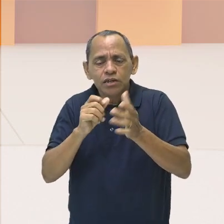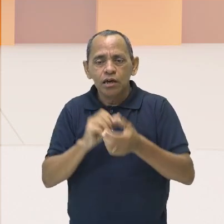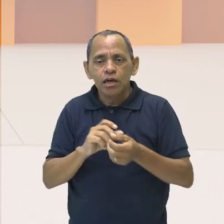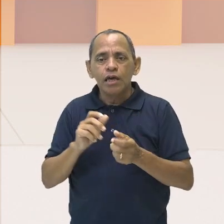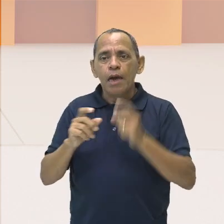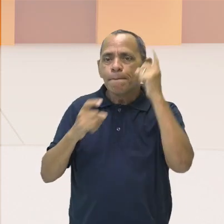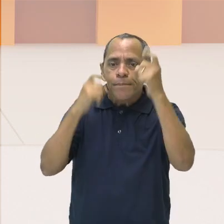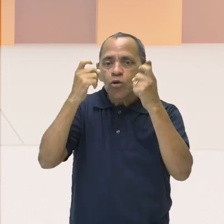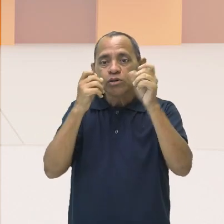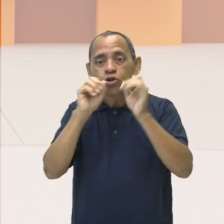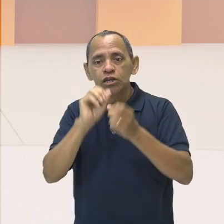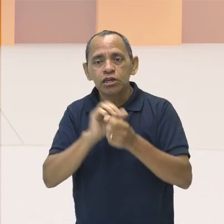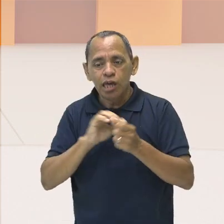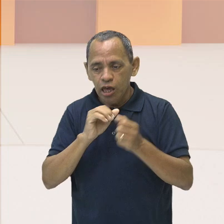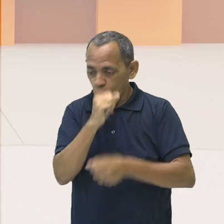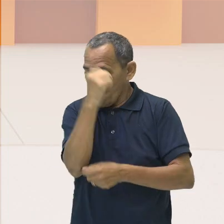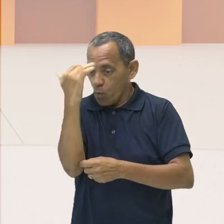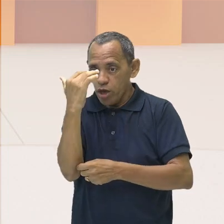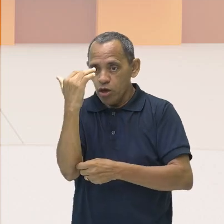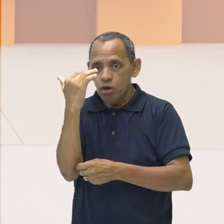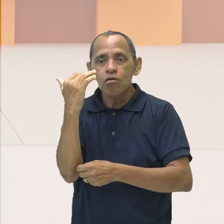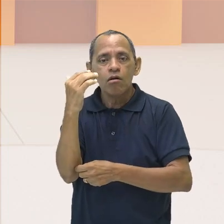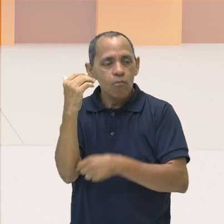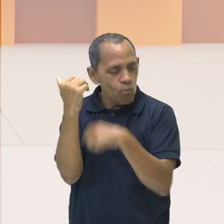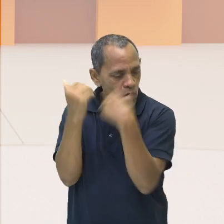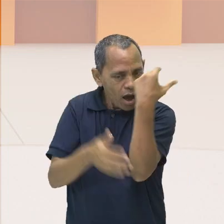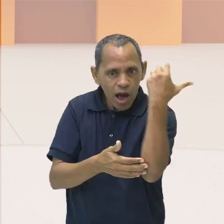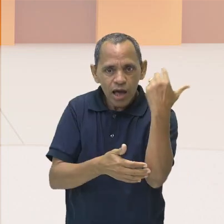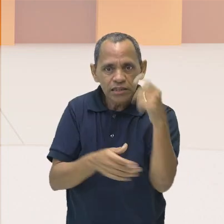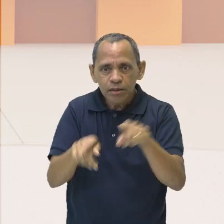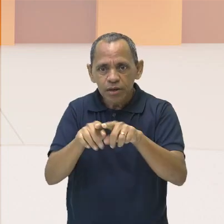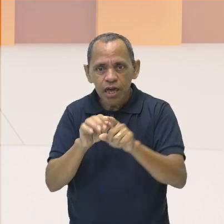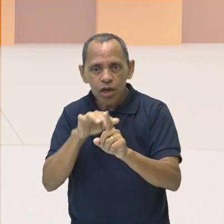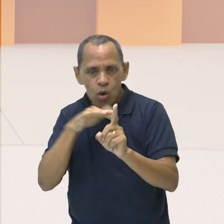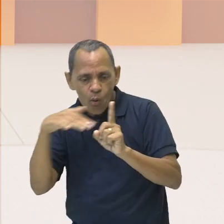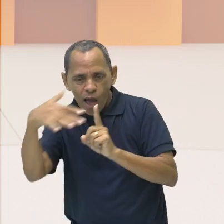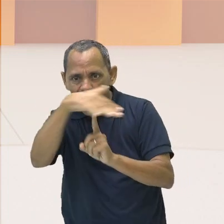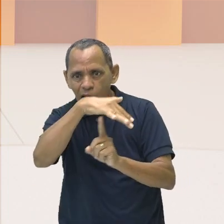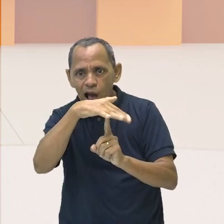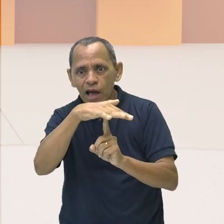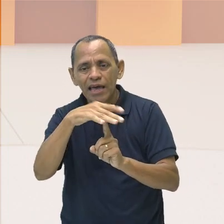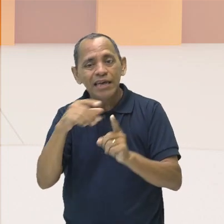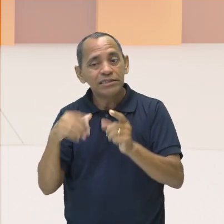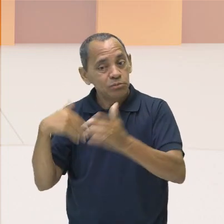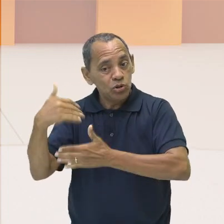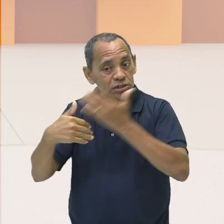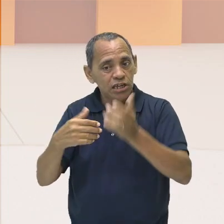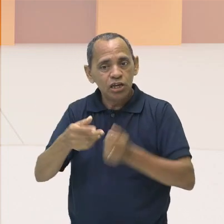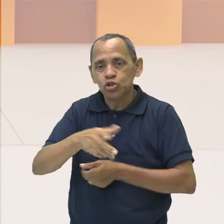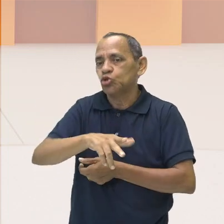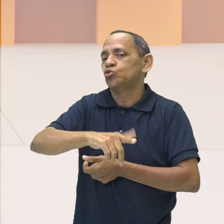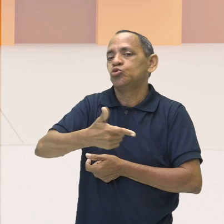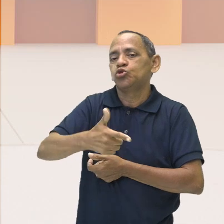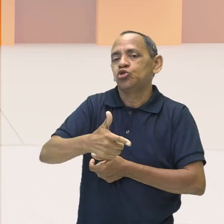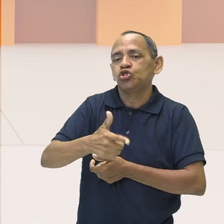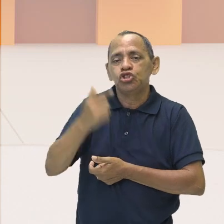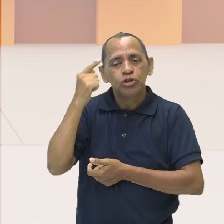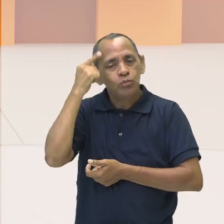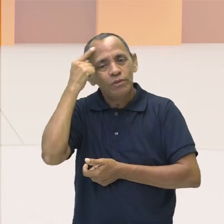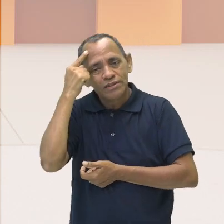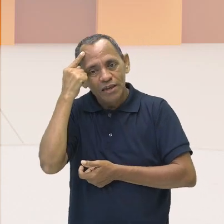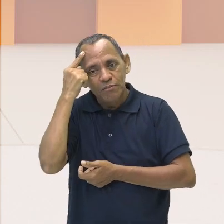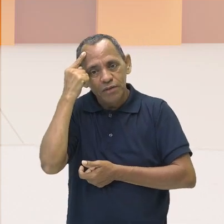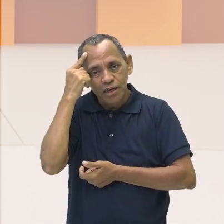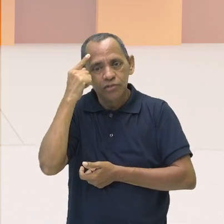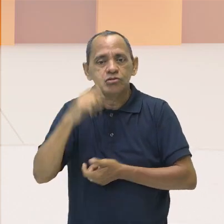preocupação de preservar o ambiente. E esse processo não está incluído no pensamento, né,